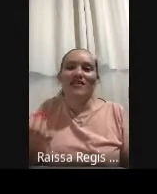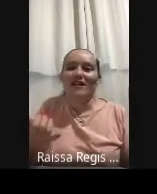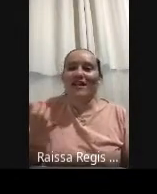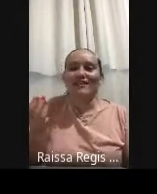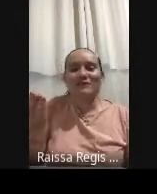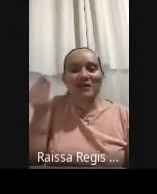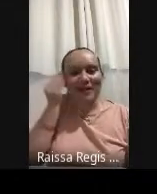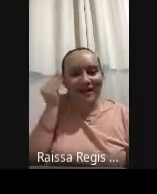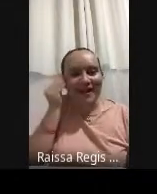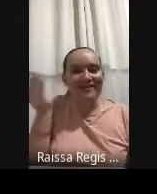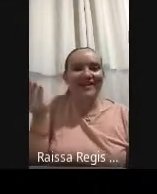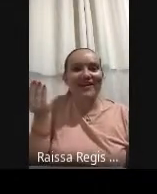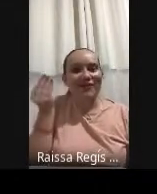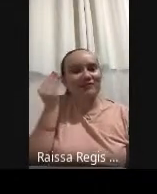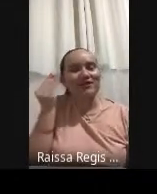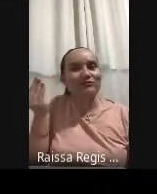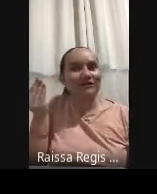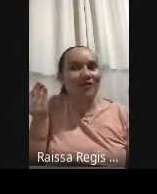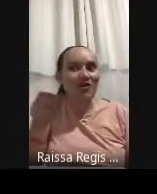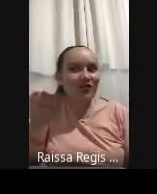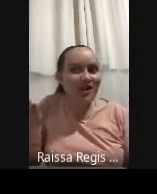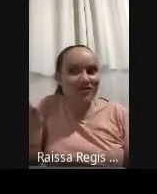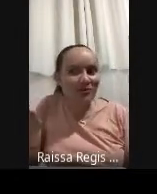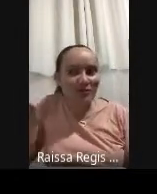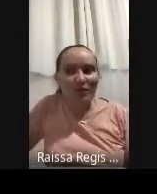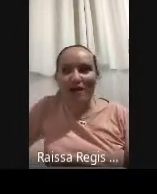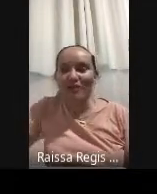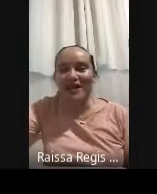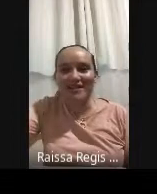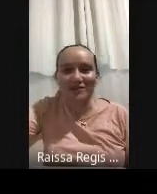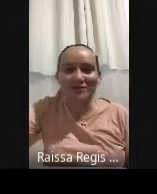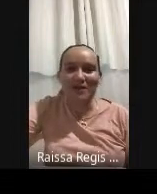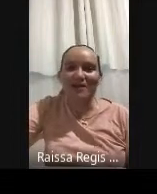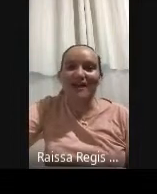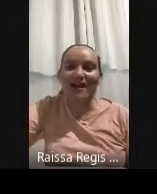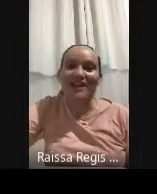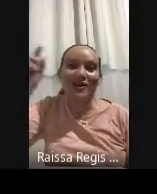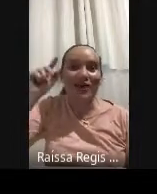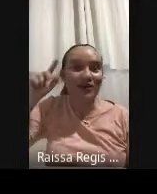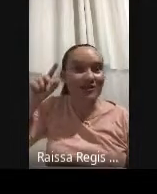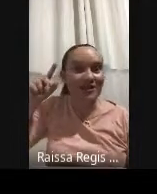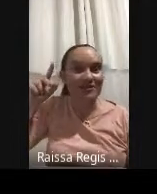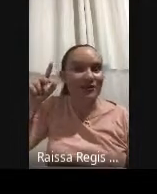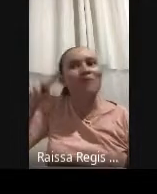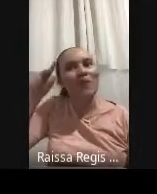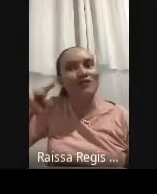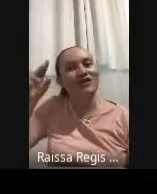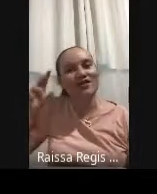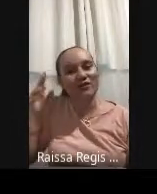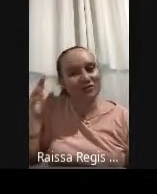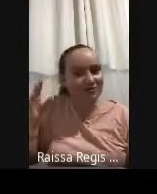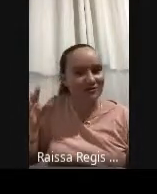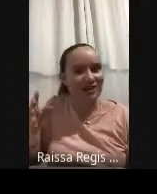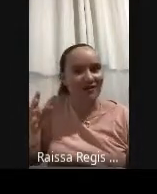exemplo, experimentar, né? Ó, então, quando eu vejo o desenho de experimentar, e ele coloca dois asteriscos,